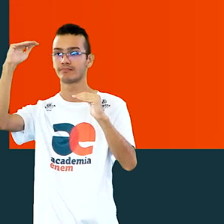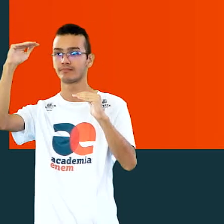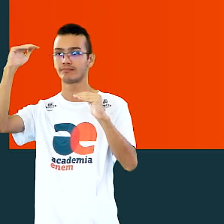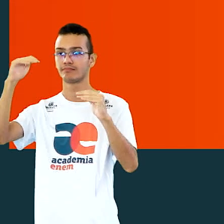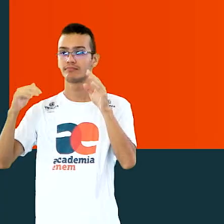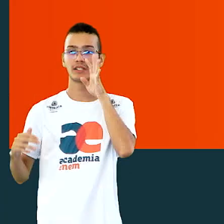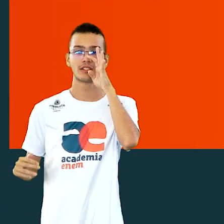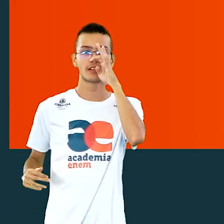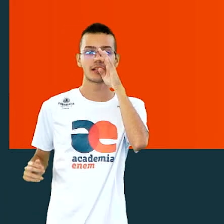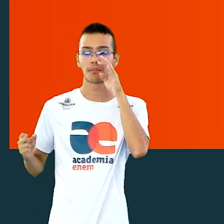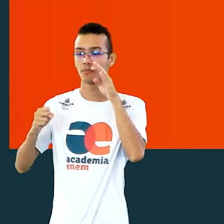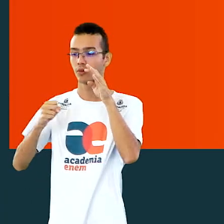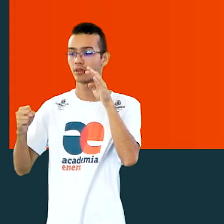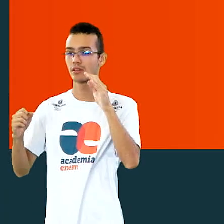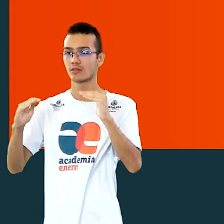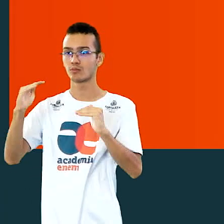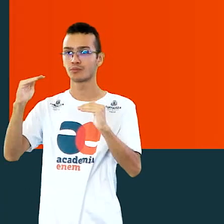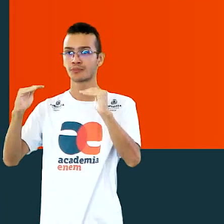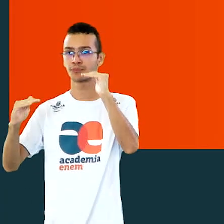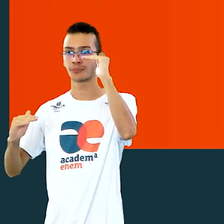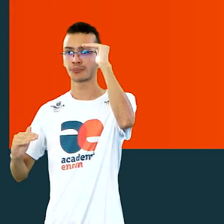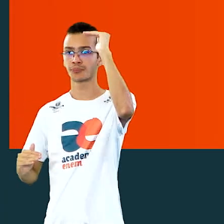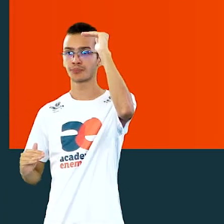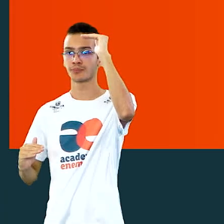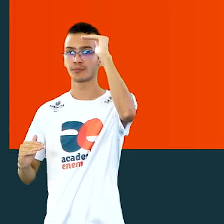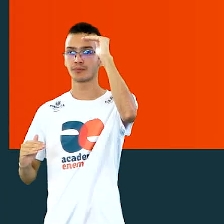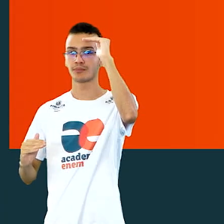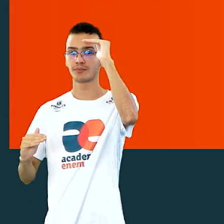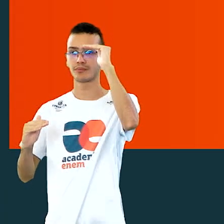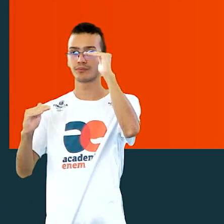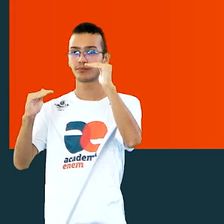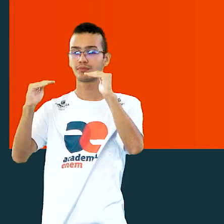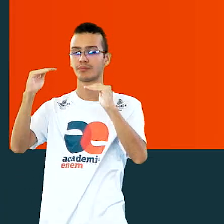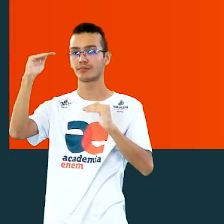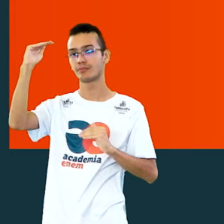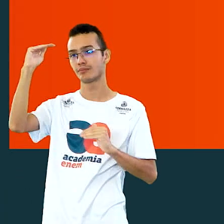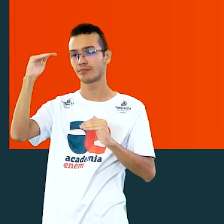Menor comprimento, menor resistência,